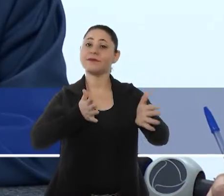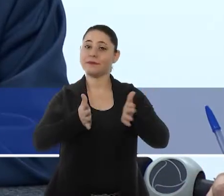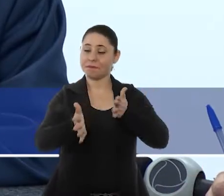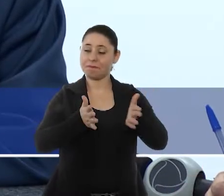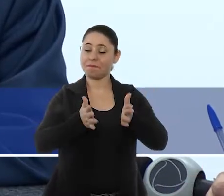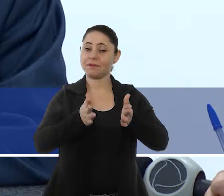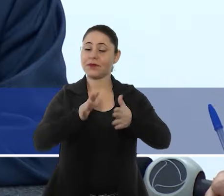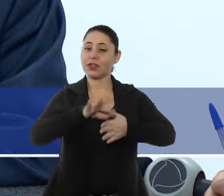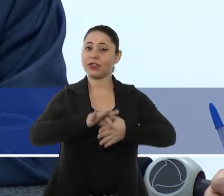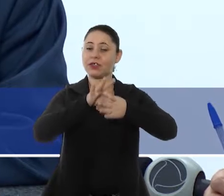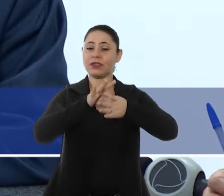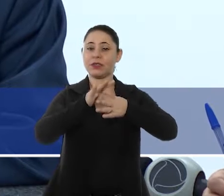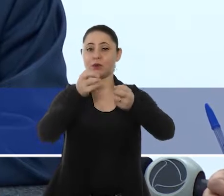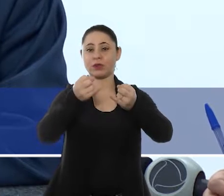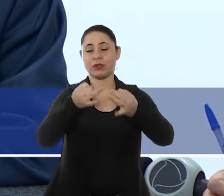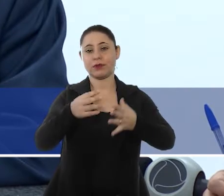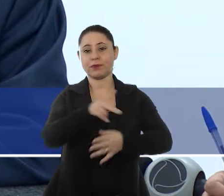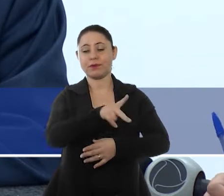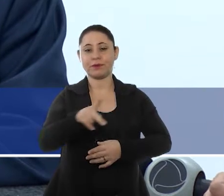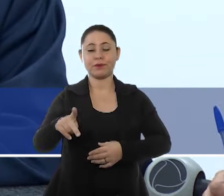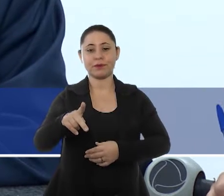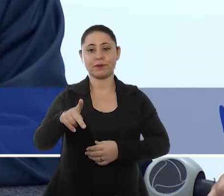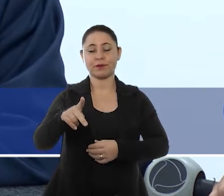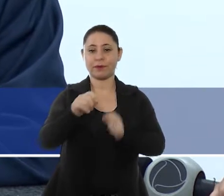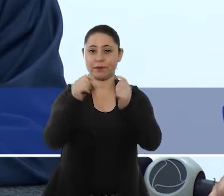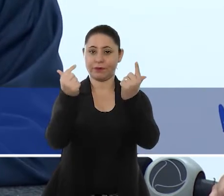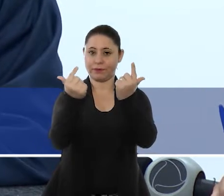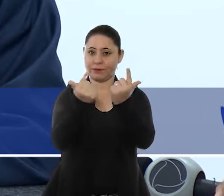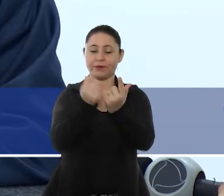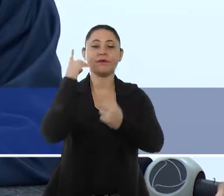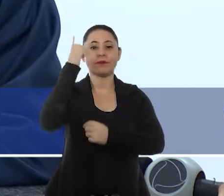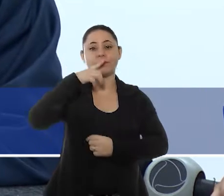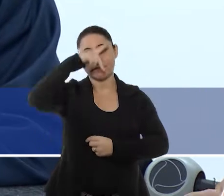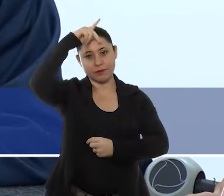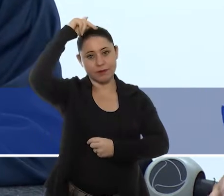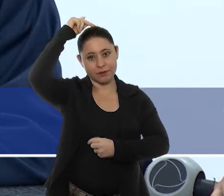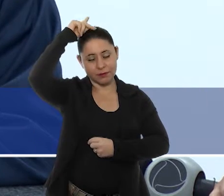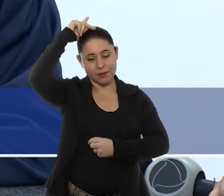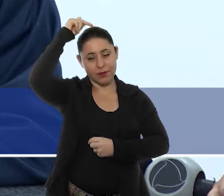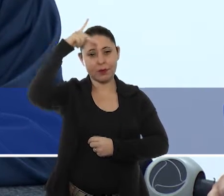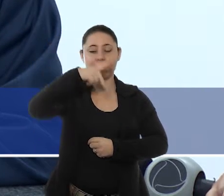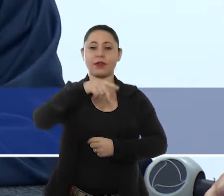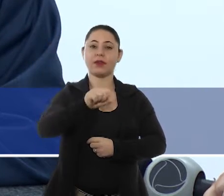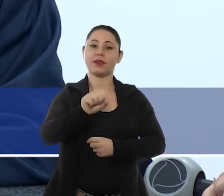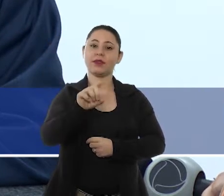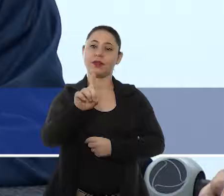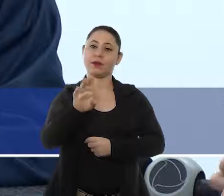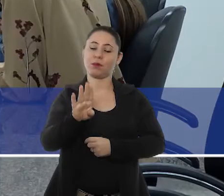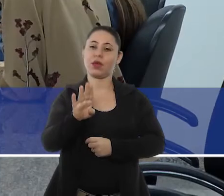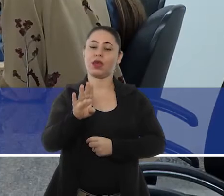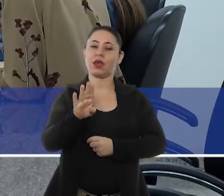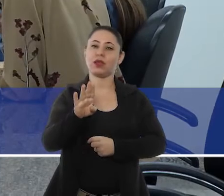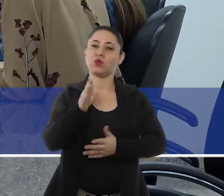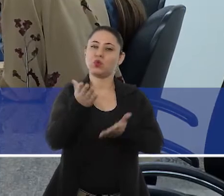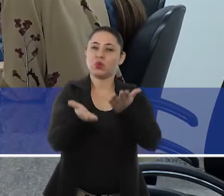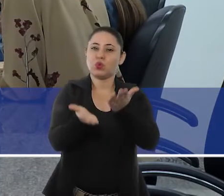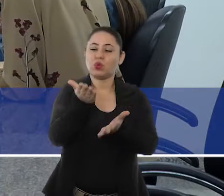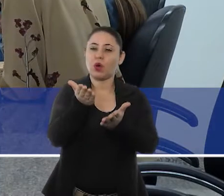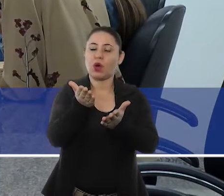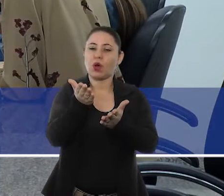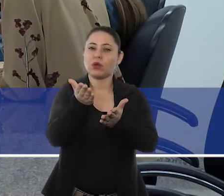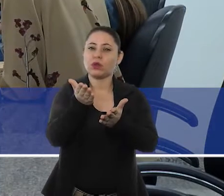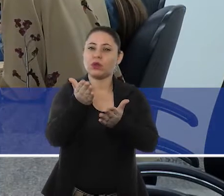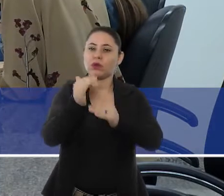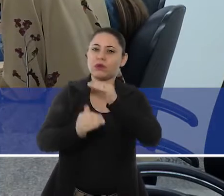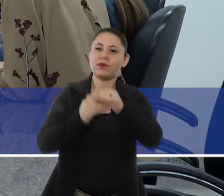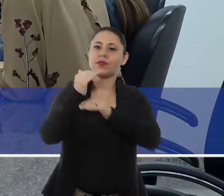Transparência e acessibilidade foram destacados pelo presidente da Assembleia Legislativa, deputado Paulo Correa, do PSDB, durante um balanço